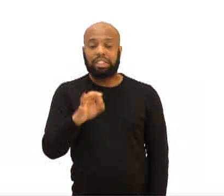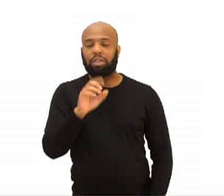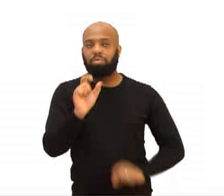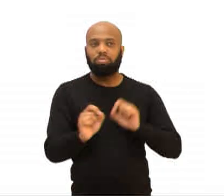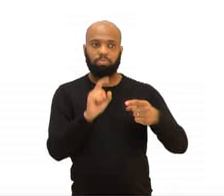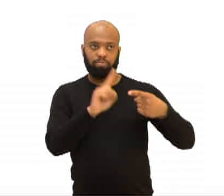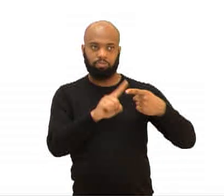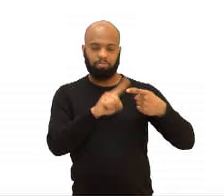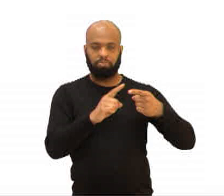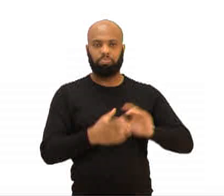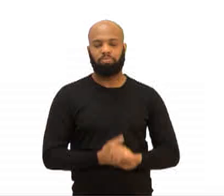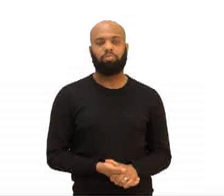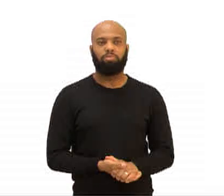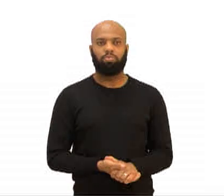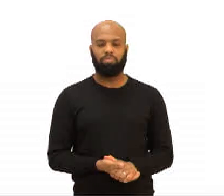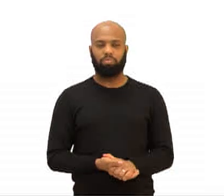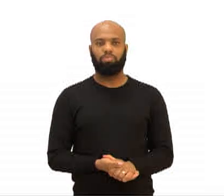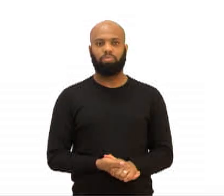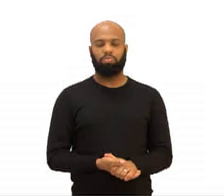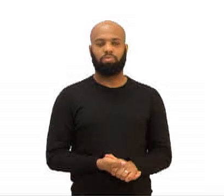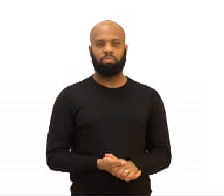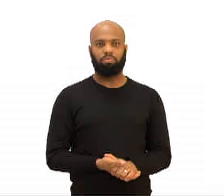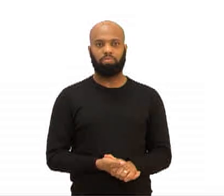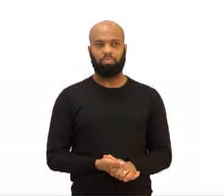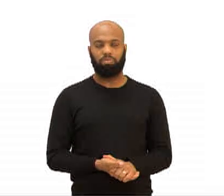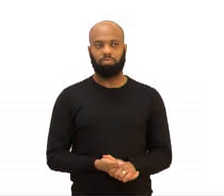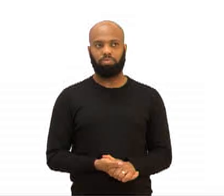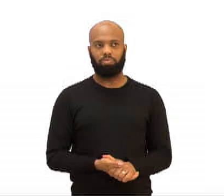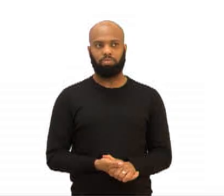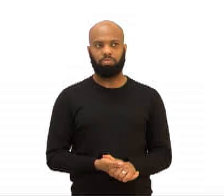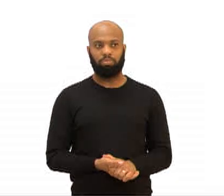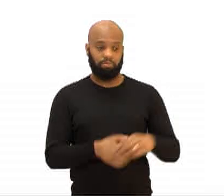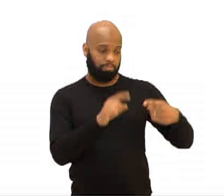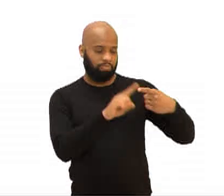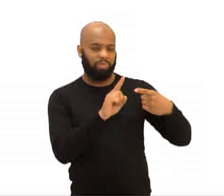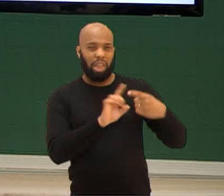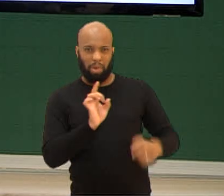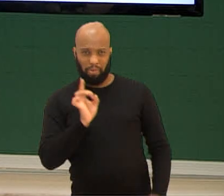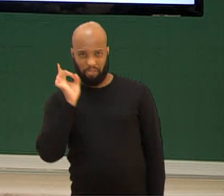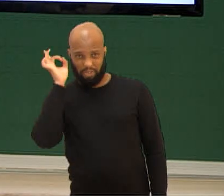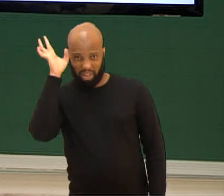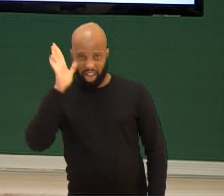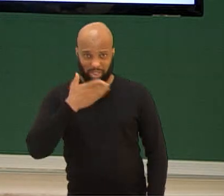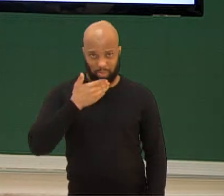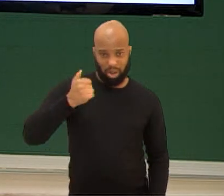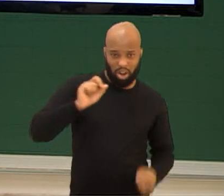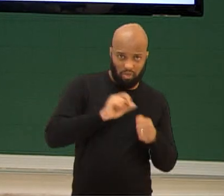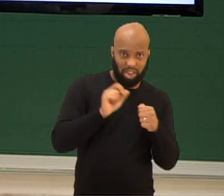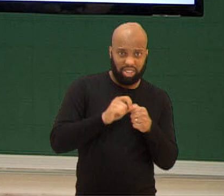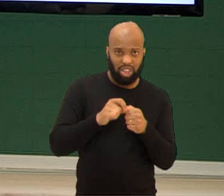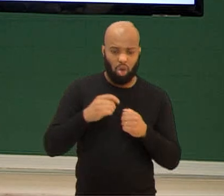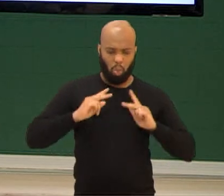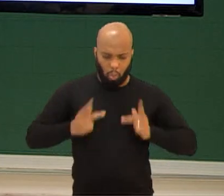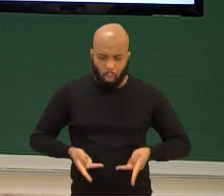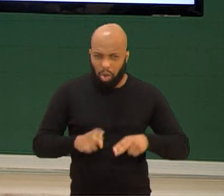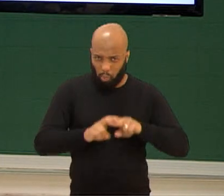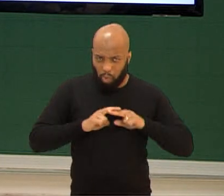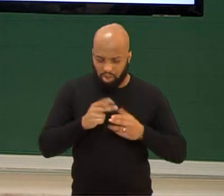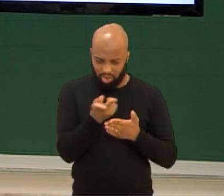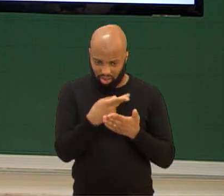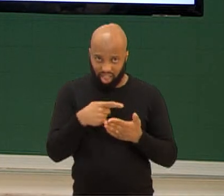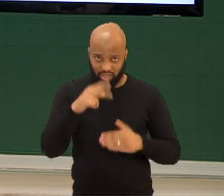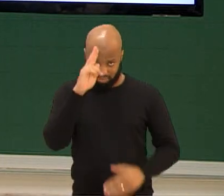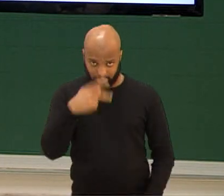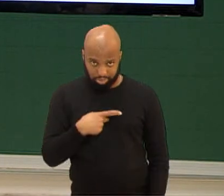hacía autorretratos porque era mais fácil dibujar retratos humanos. Era mais fácil desenhar retratos humanos e esse era o motivo? Não,